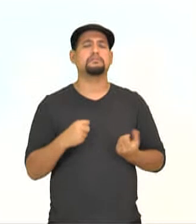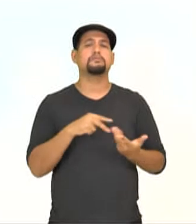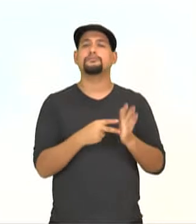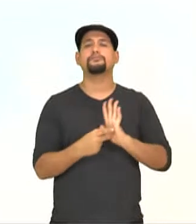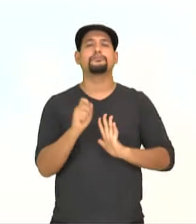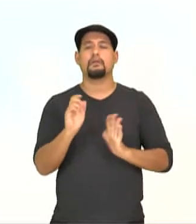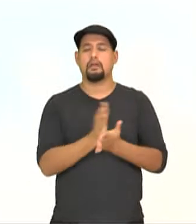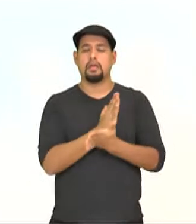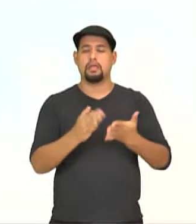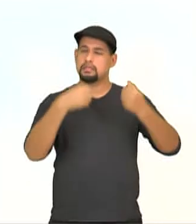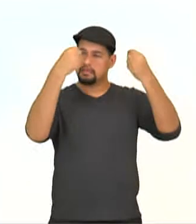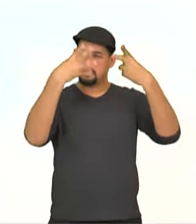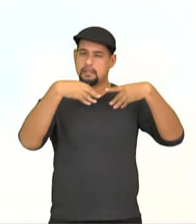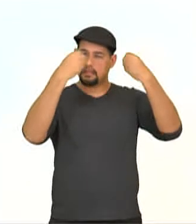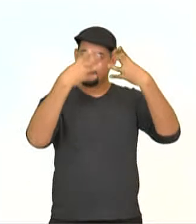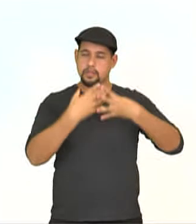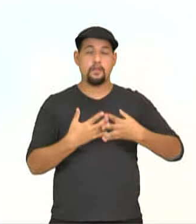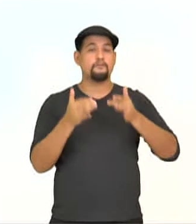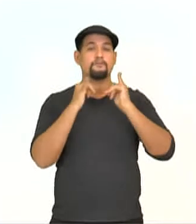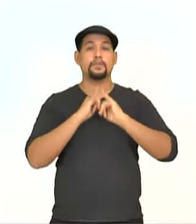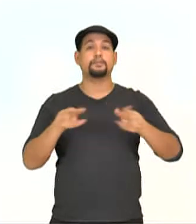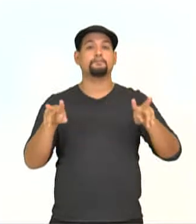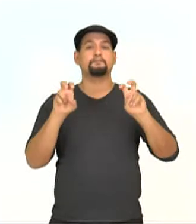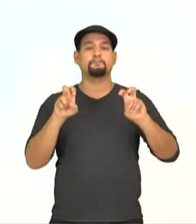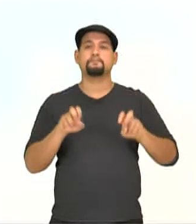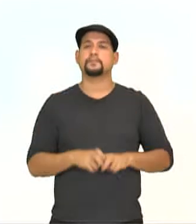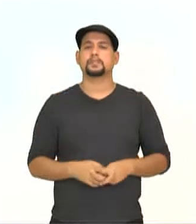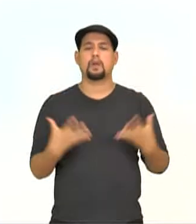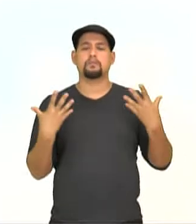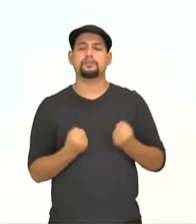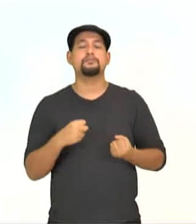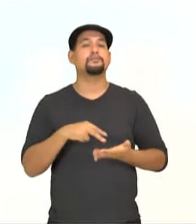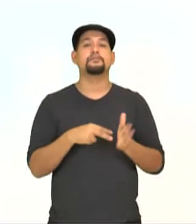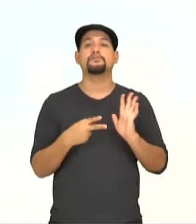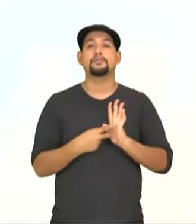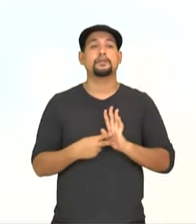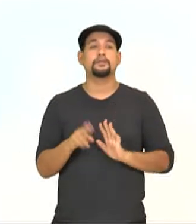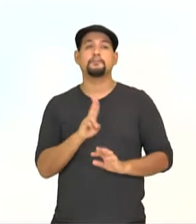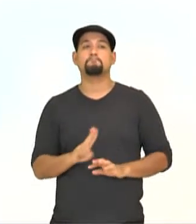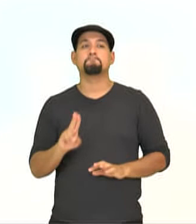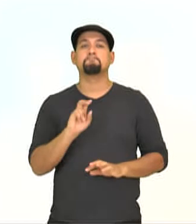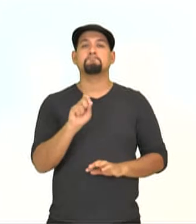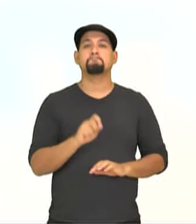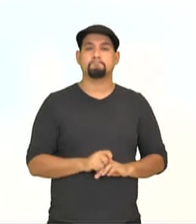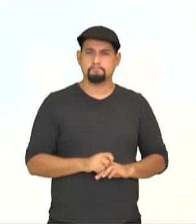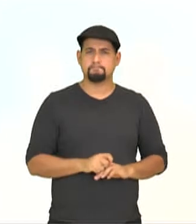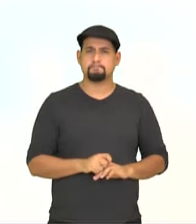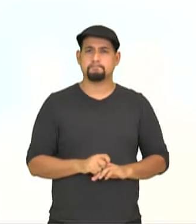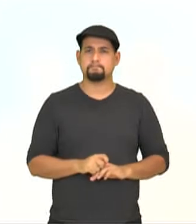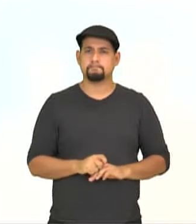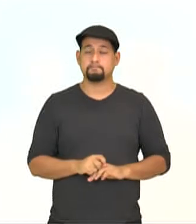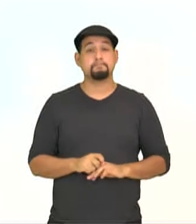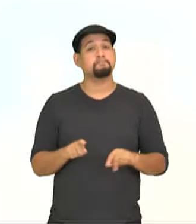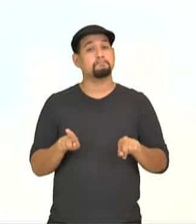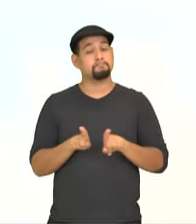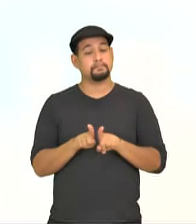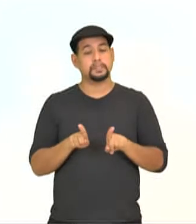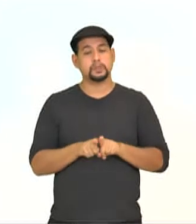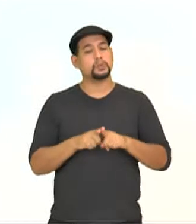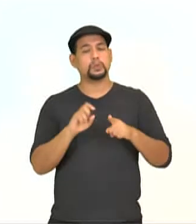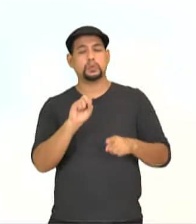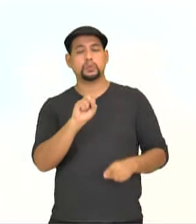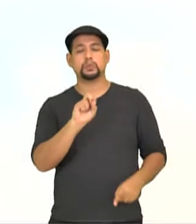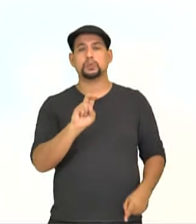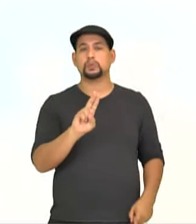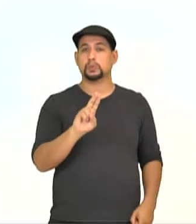algumas explicações e informações. Los possessivos átonos delante del sustantivo, quer